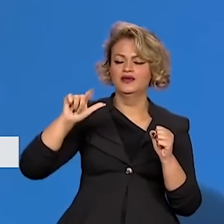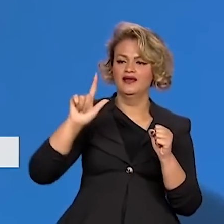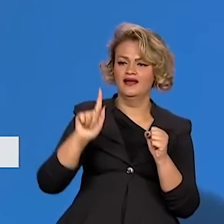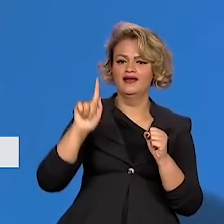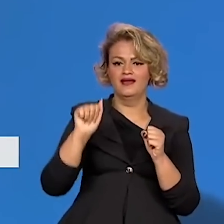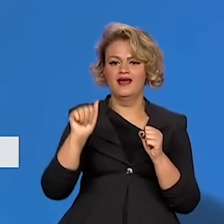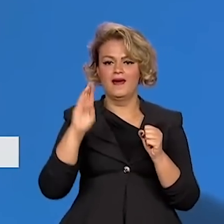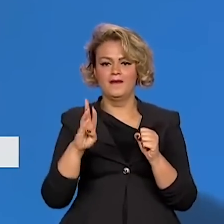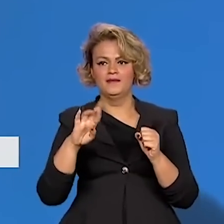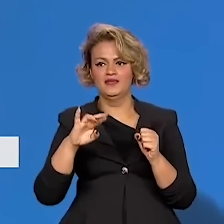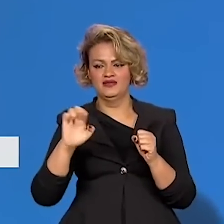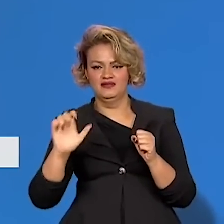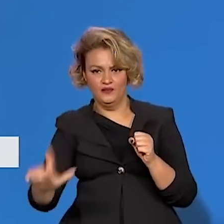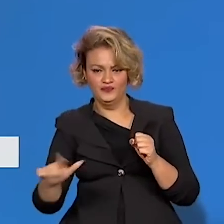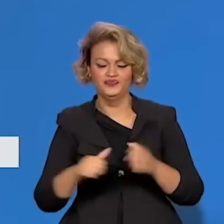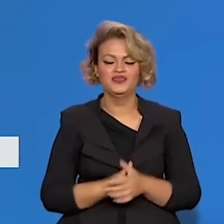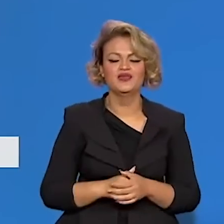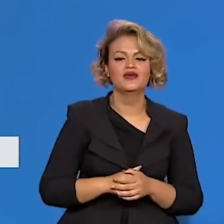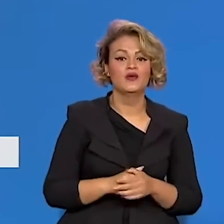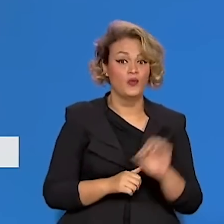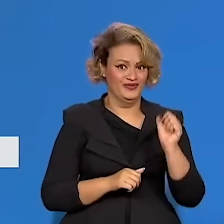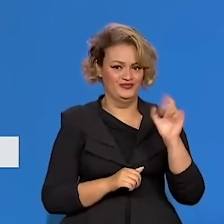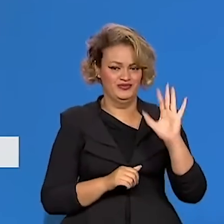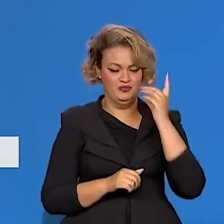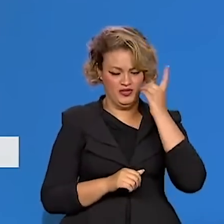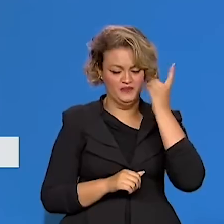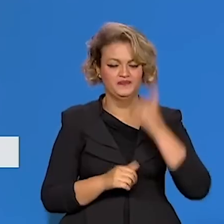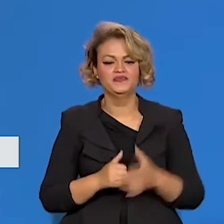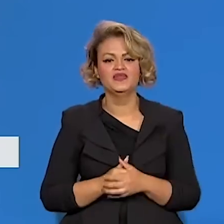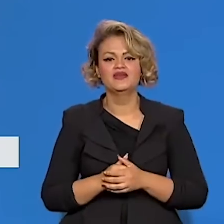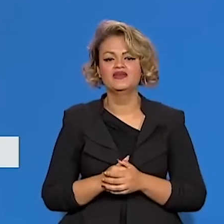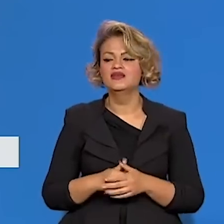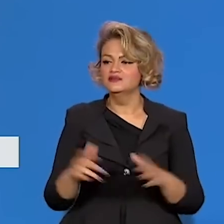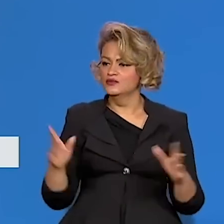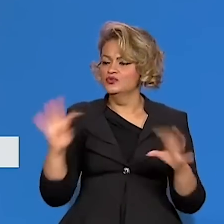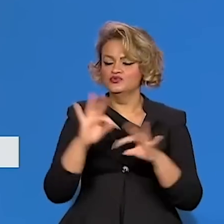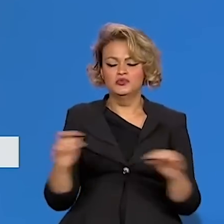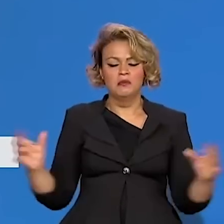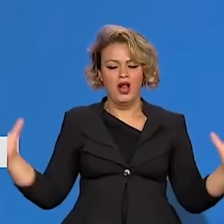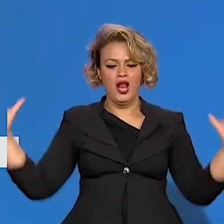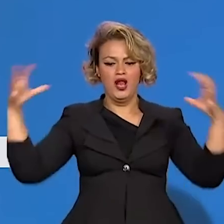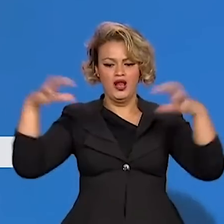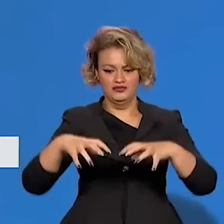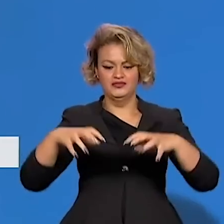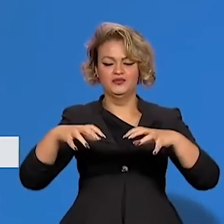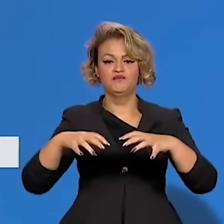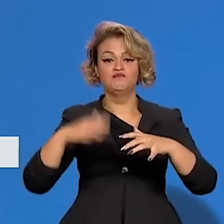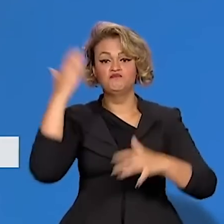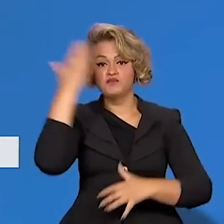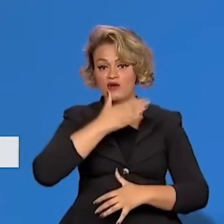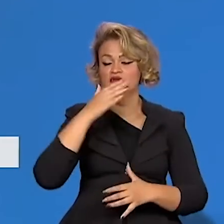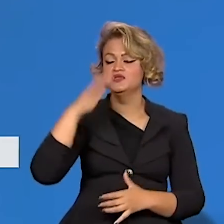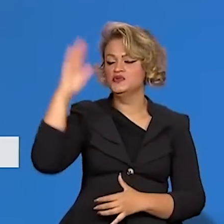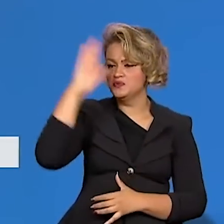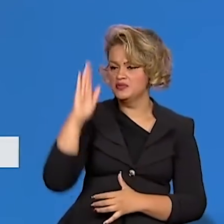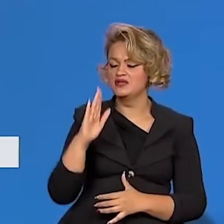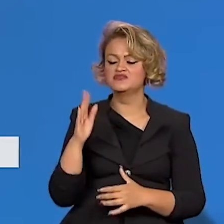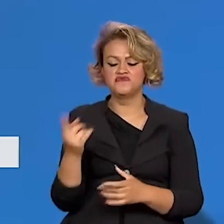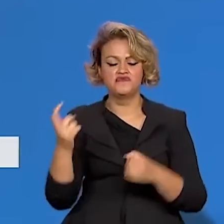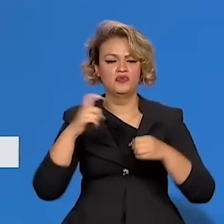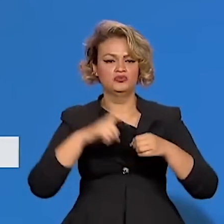Deputado de vários partidos políticos dando a demonstração de que o Brasil está voltando a